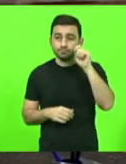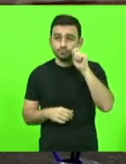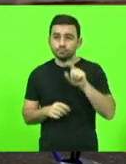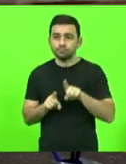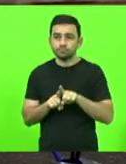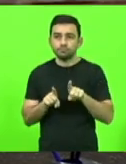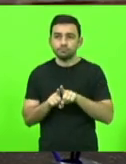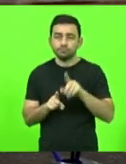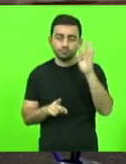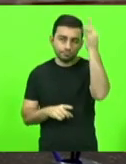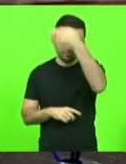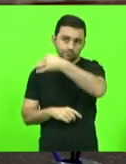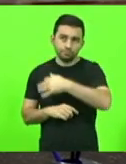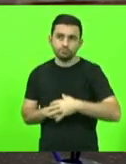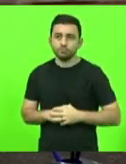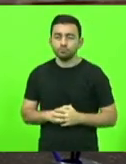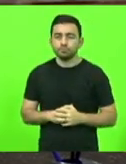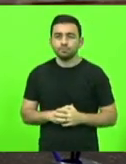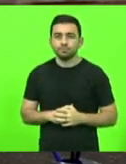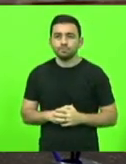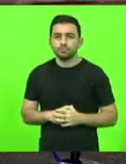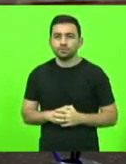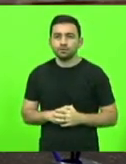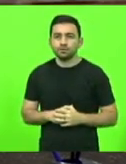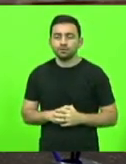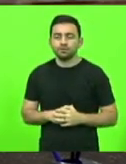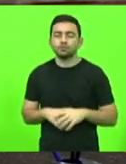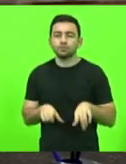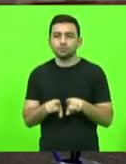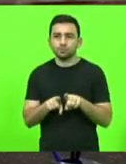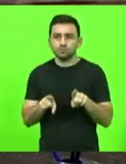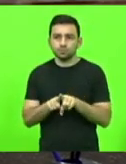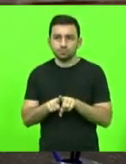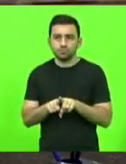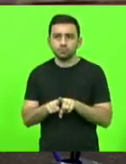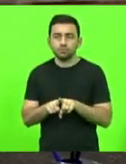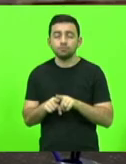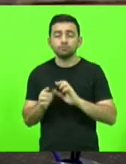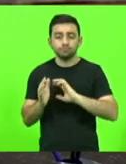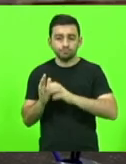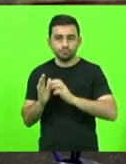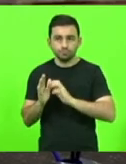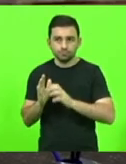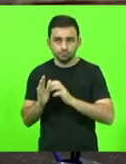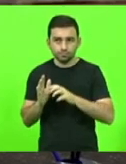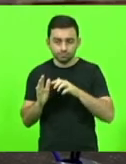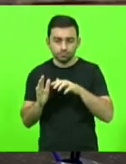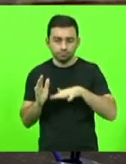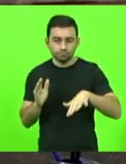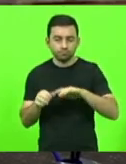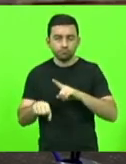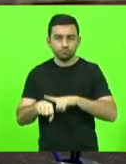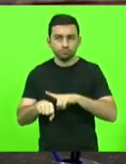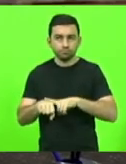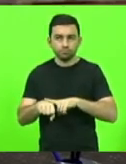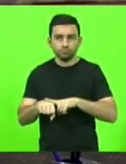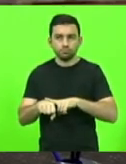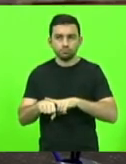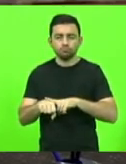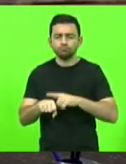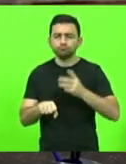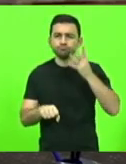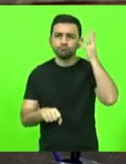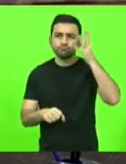Fabiano da Luz. Grande expediente, neste horário destinado aos partidos políticos, fez uso da